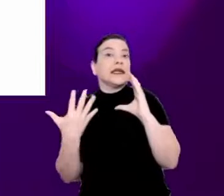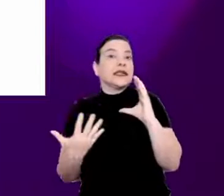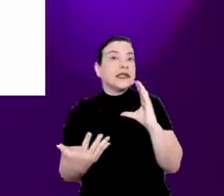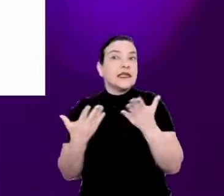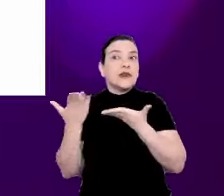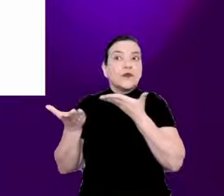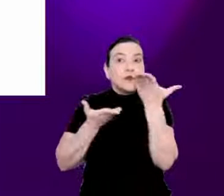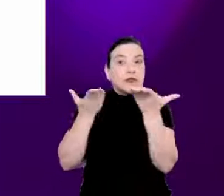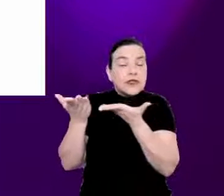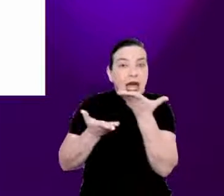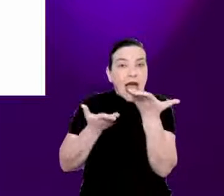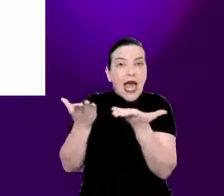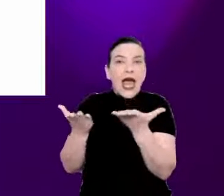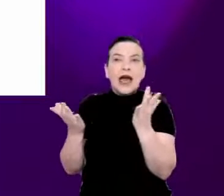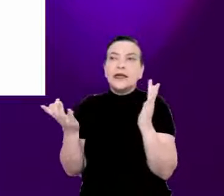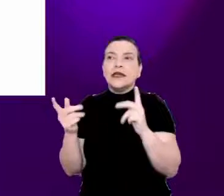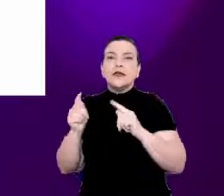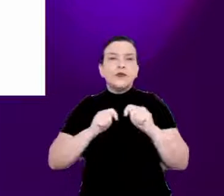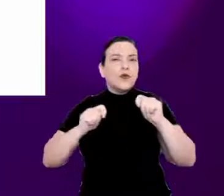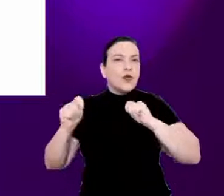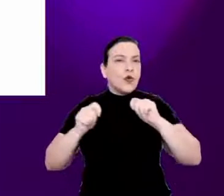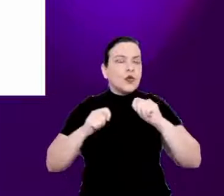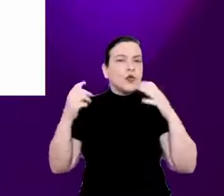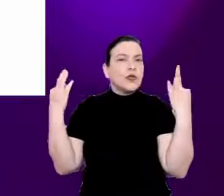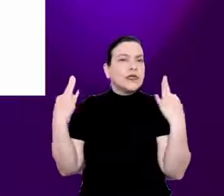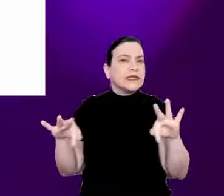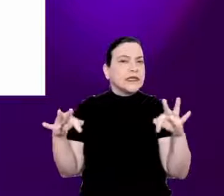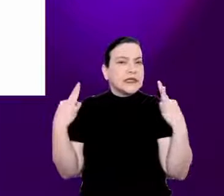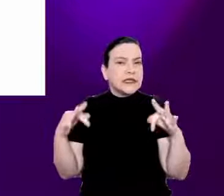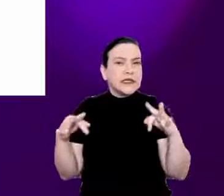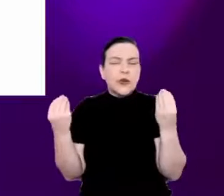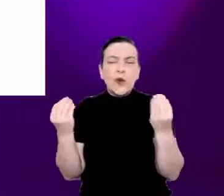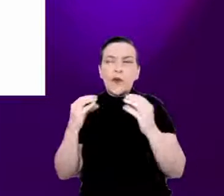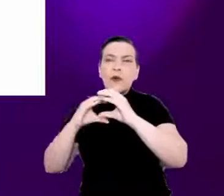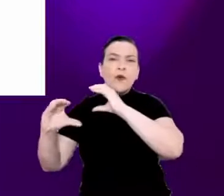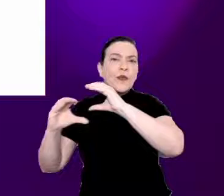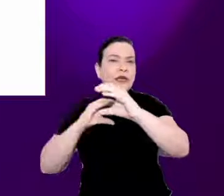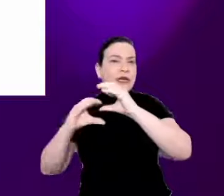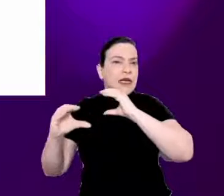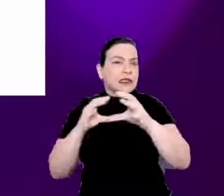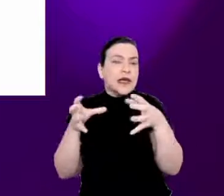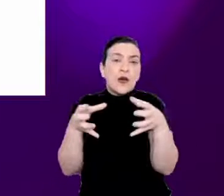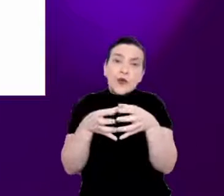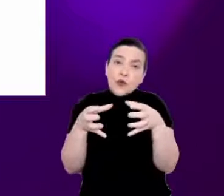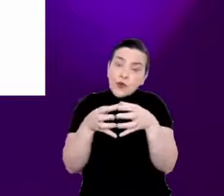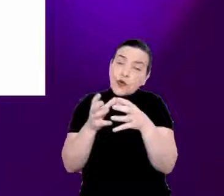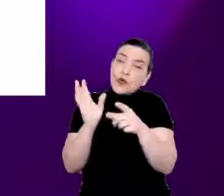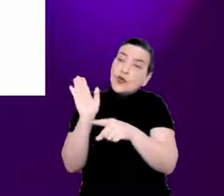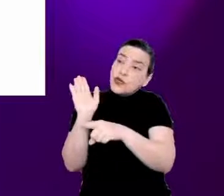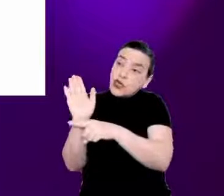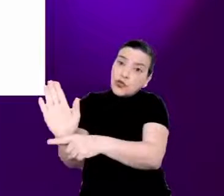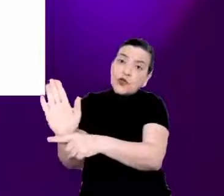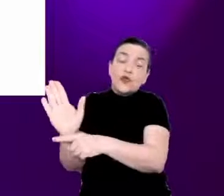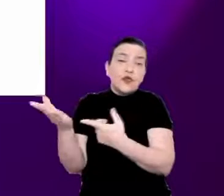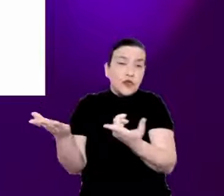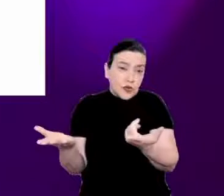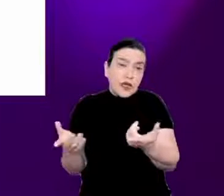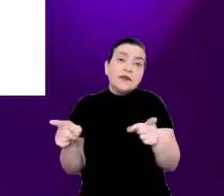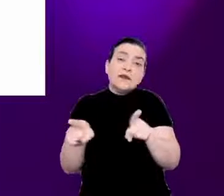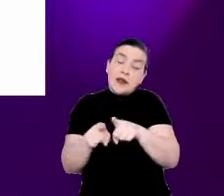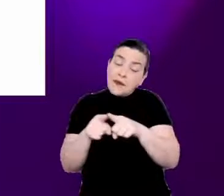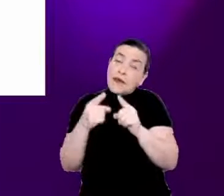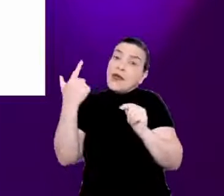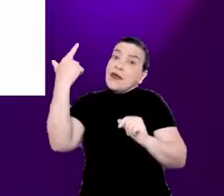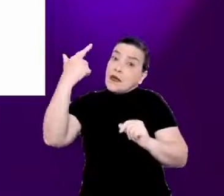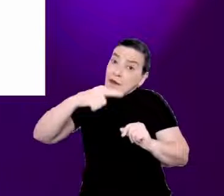cuidado recebido, do controle da dor? Como é a comunicação com as equipes de cuidado? Entra aqui até a questão